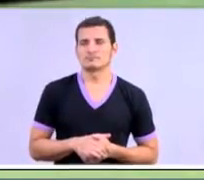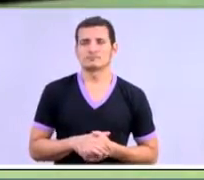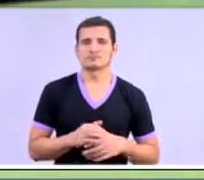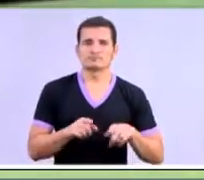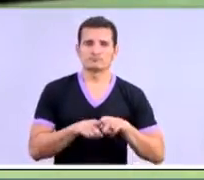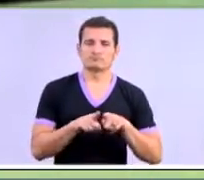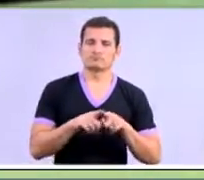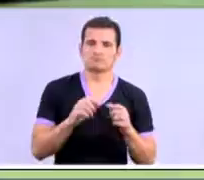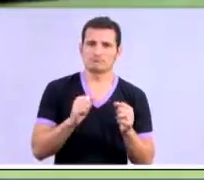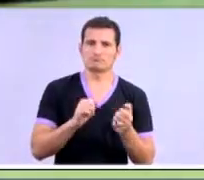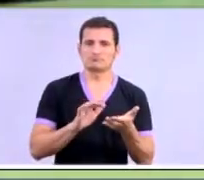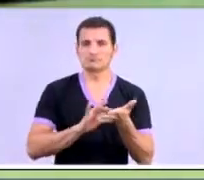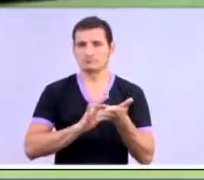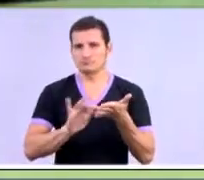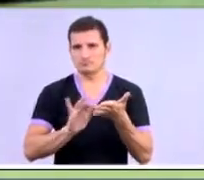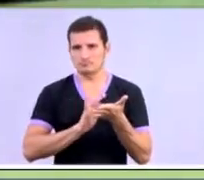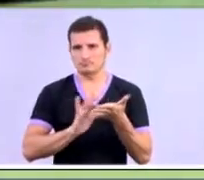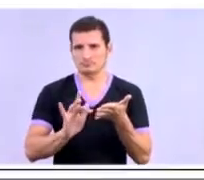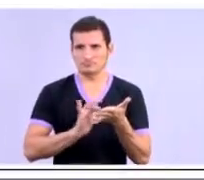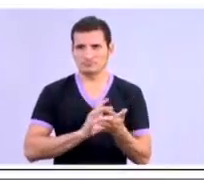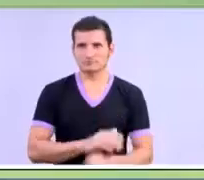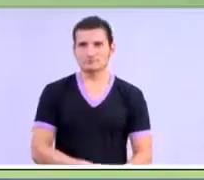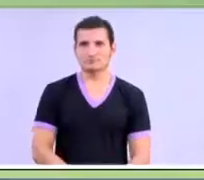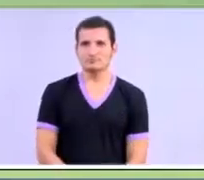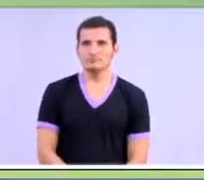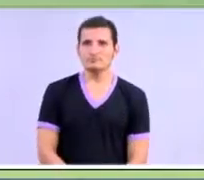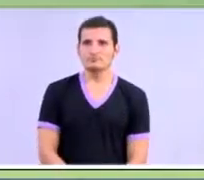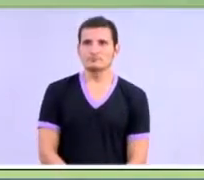dos tablets, dos smartphones.